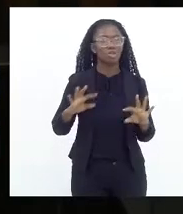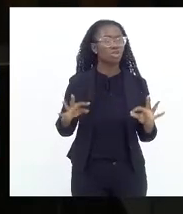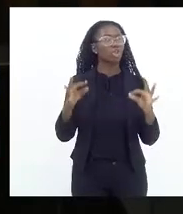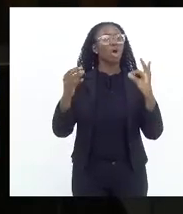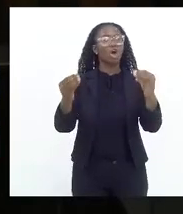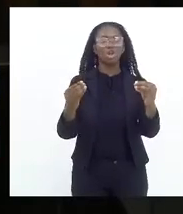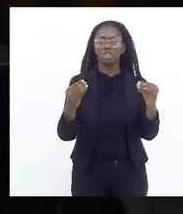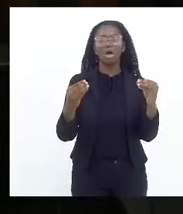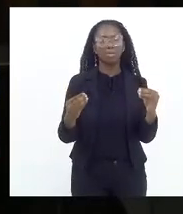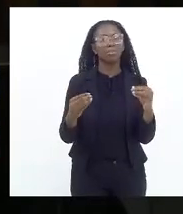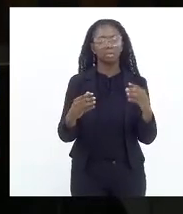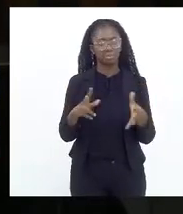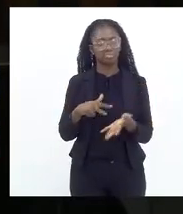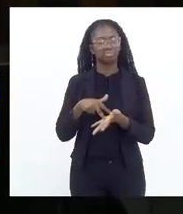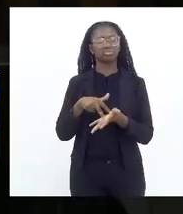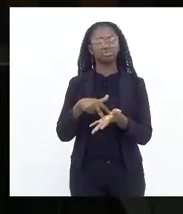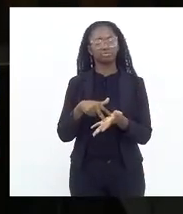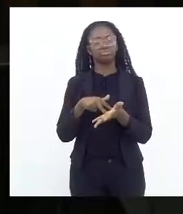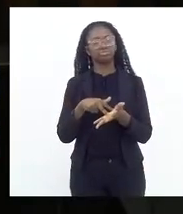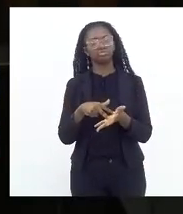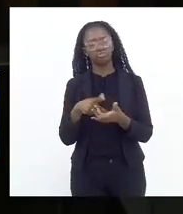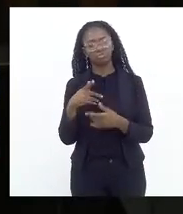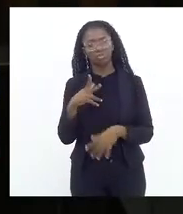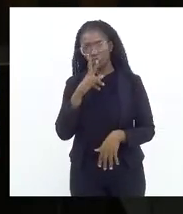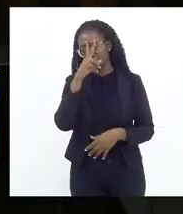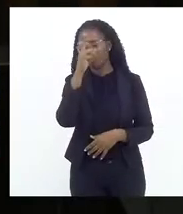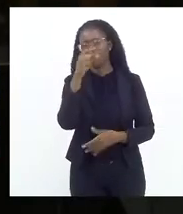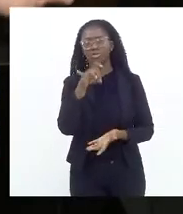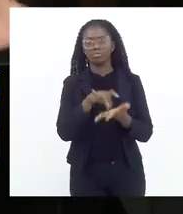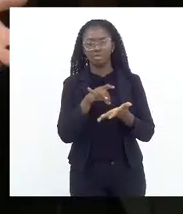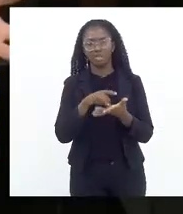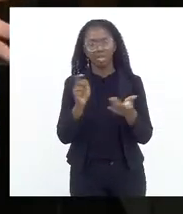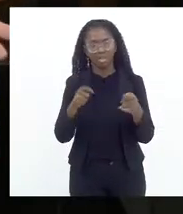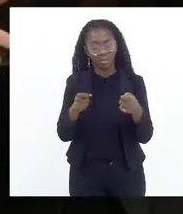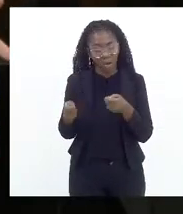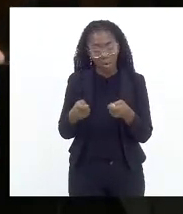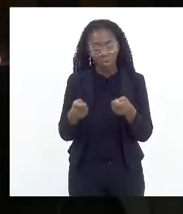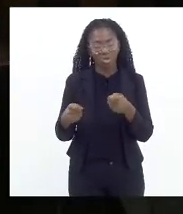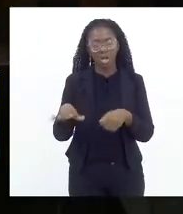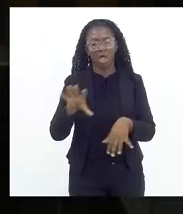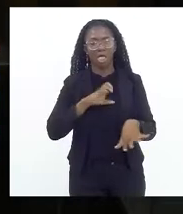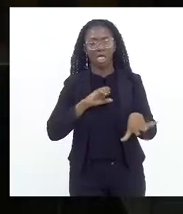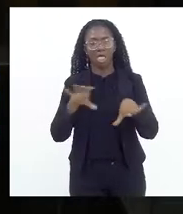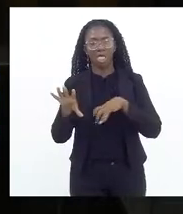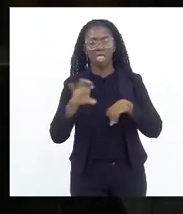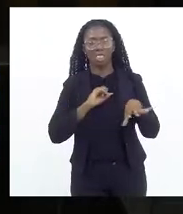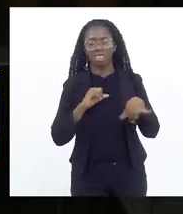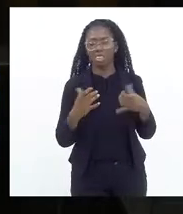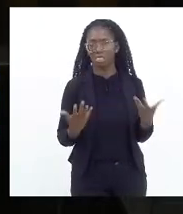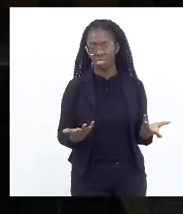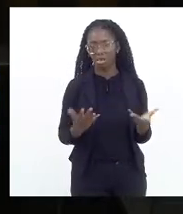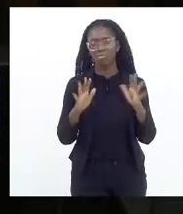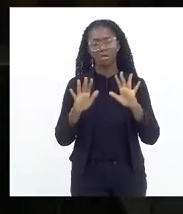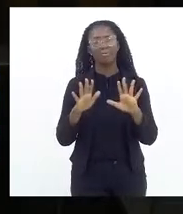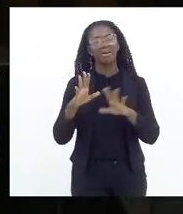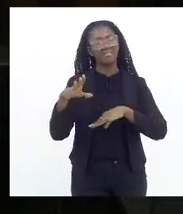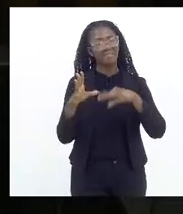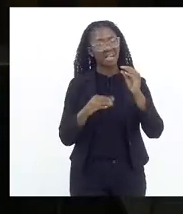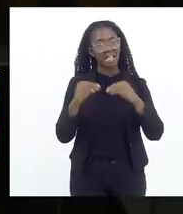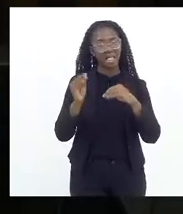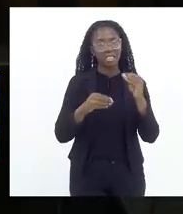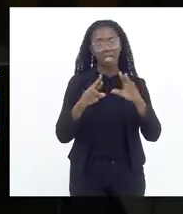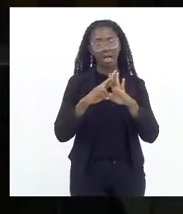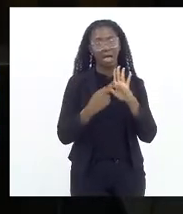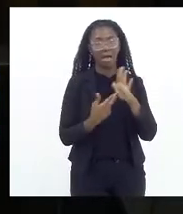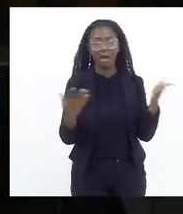coletiva, onde você passa a conseguir, de fato, controlar o contágio. Se a gente flexibilizar as